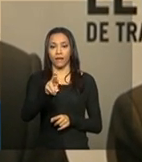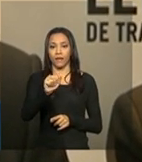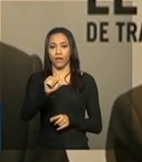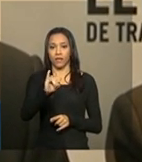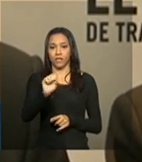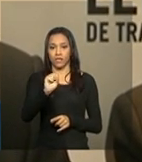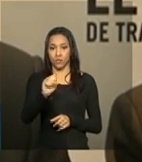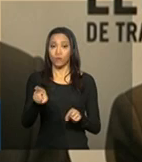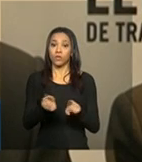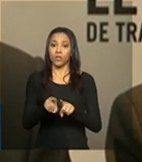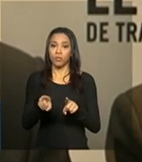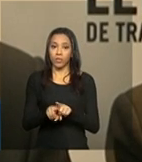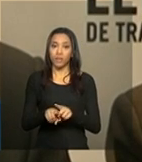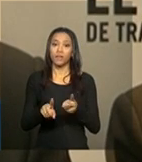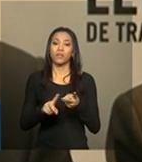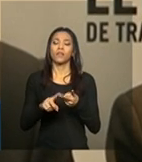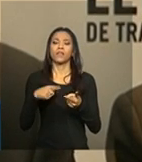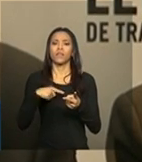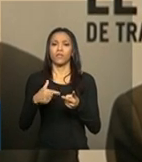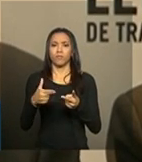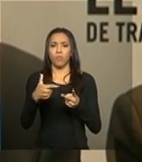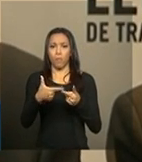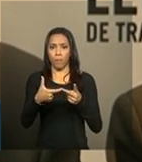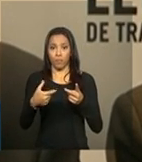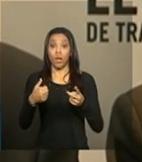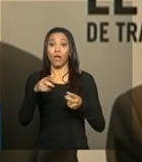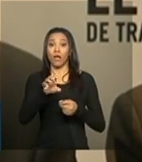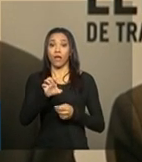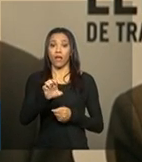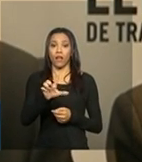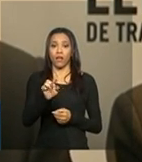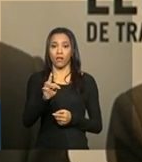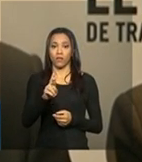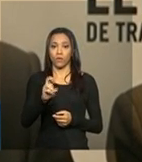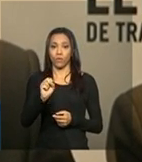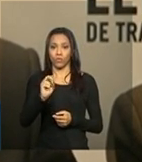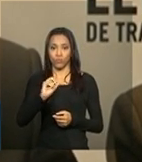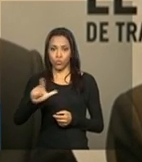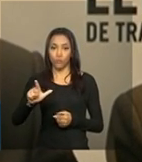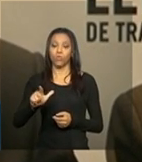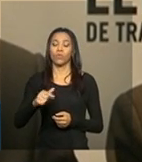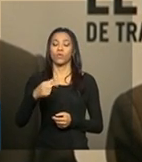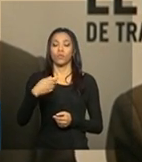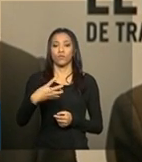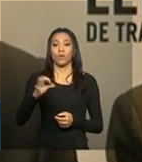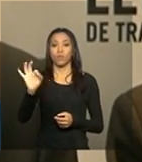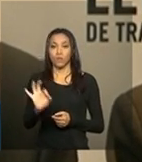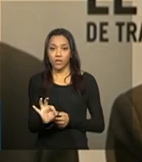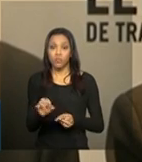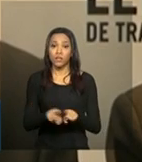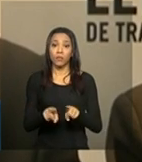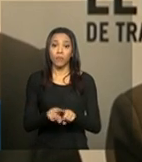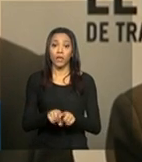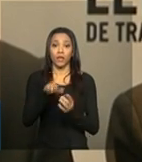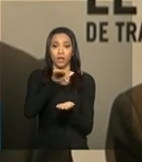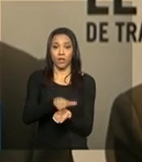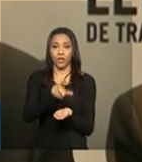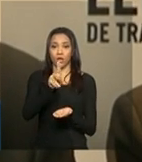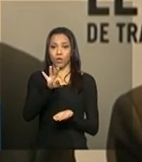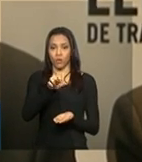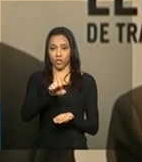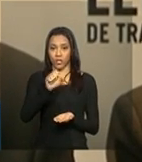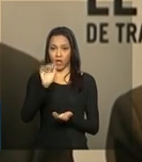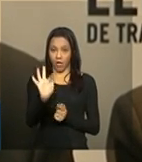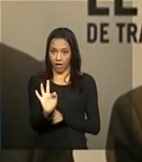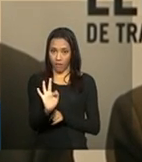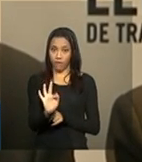51%, pela Copel com 24,5% e também pela Eletrosul com 24,5%. Nós tivemos o lote F, que foi